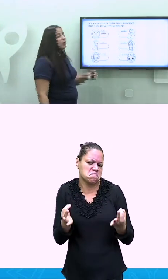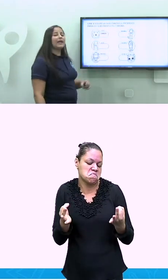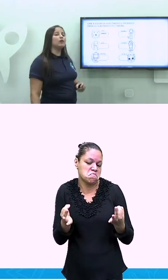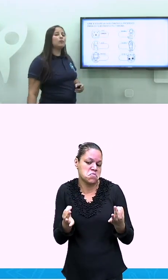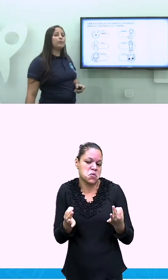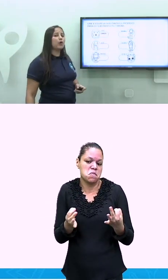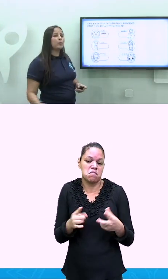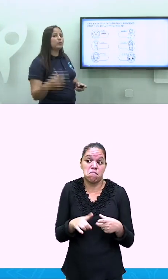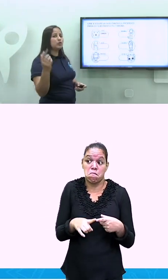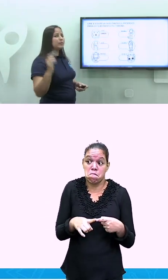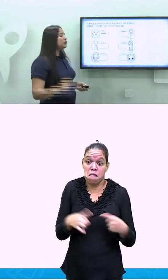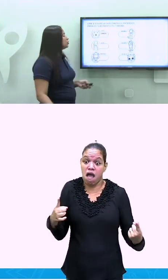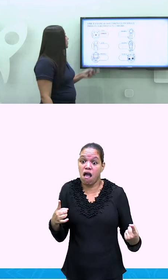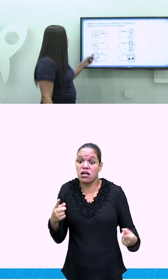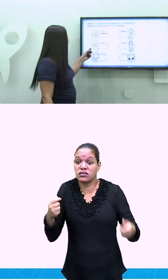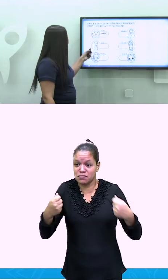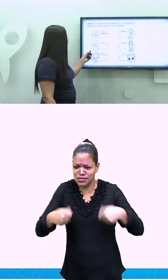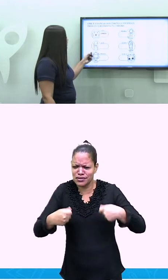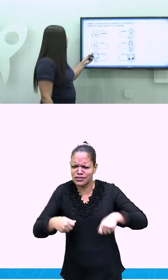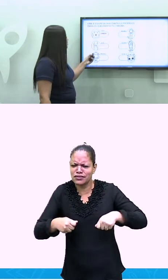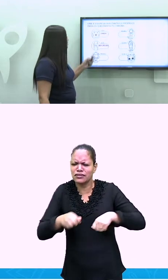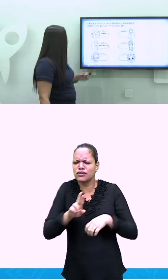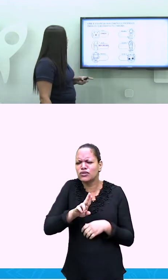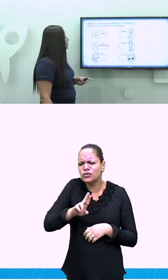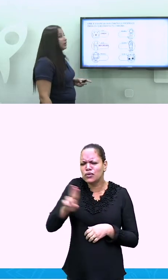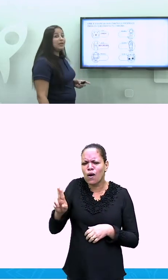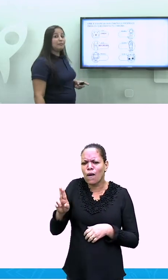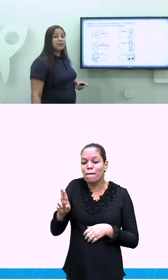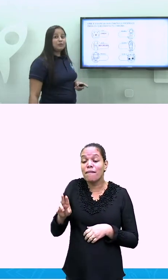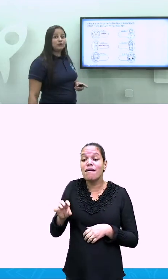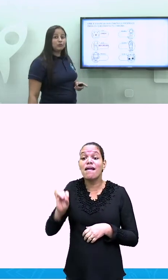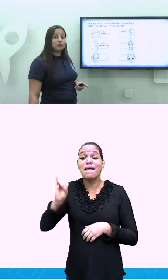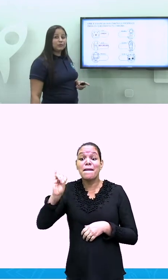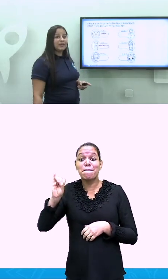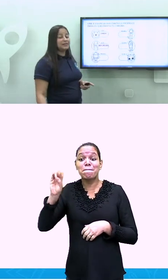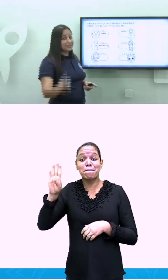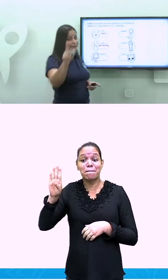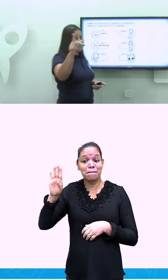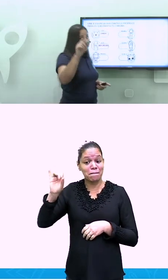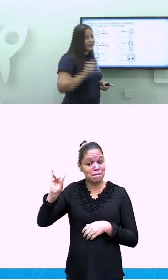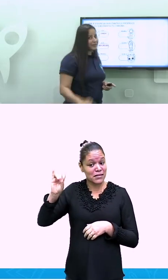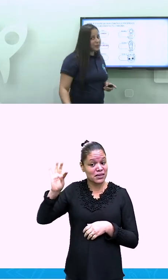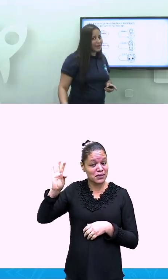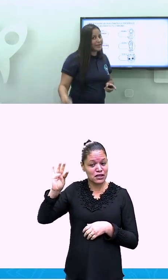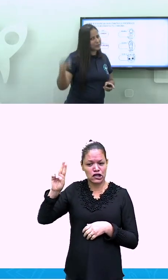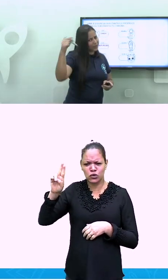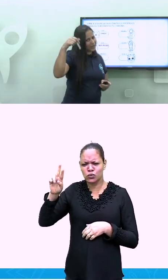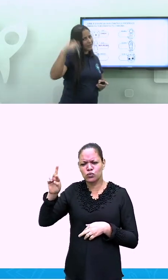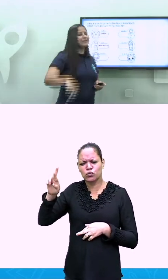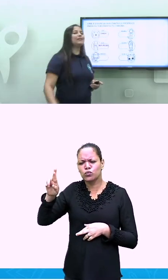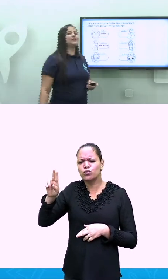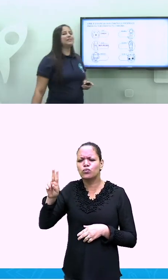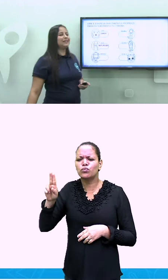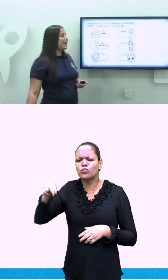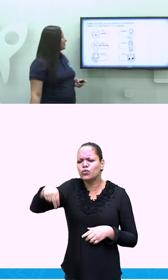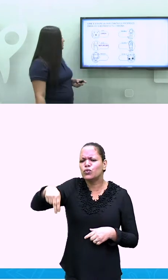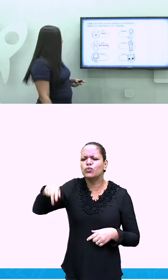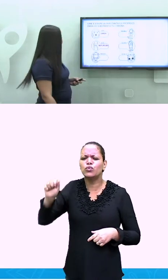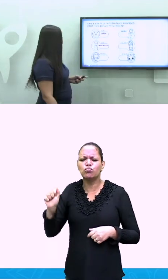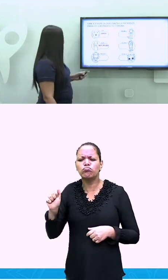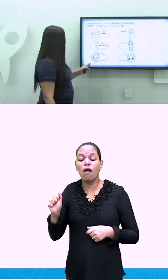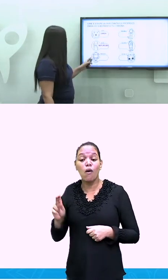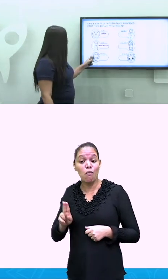gente colocar ele como próprio, que nome que a gente pode dar a esse leite? Ibituruna. Você deve tomar aí na sua casa, porque é daqui da nossa